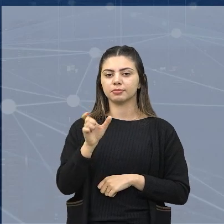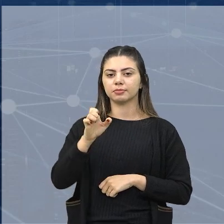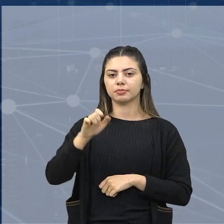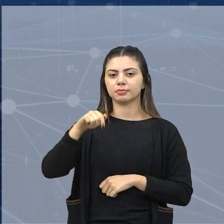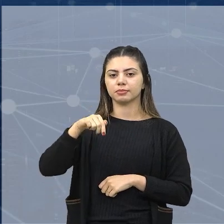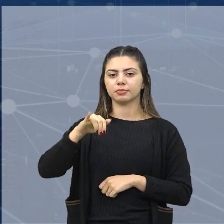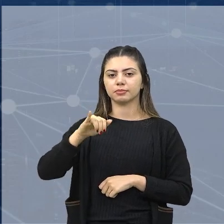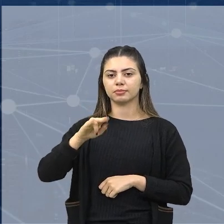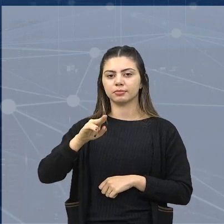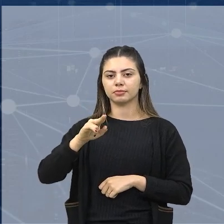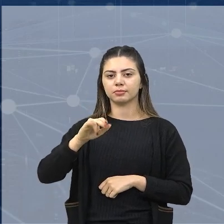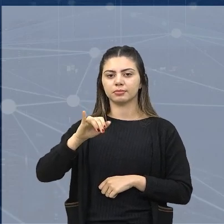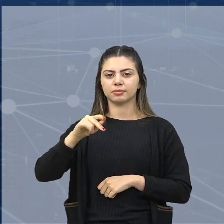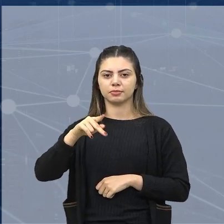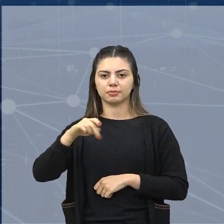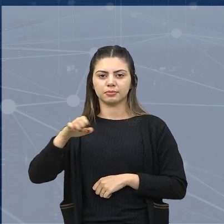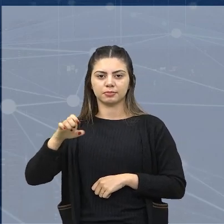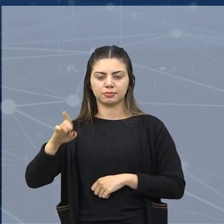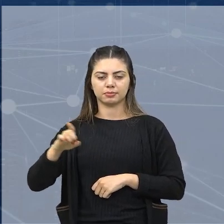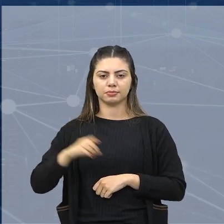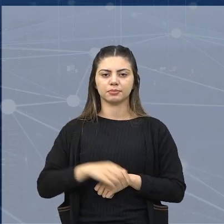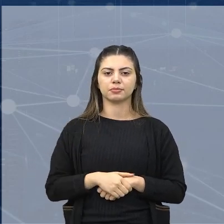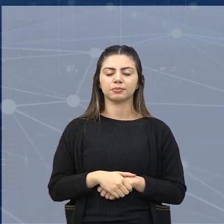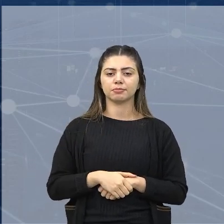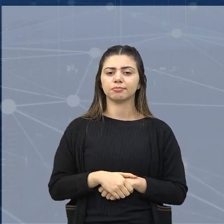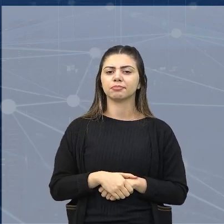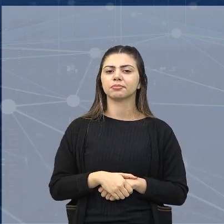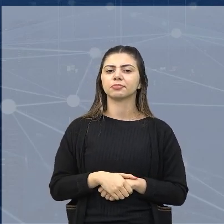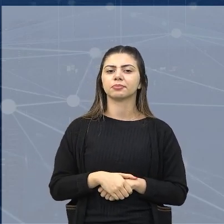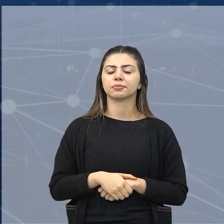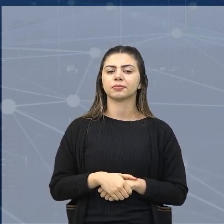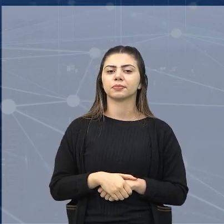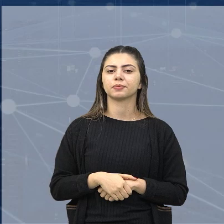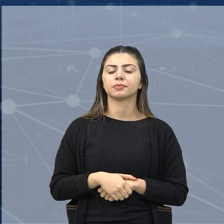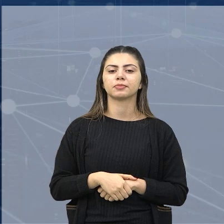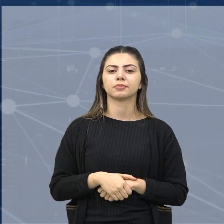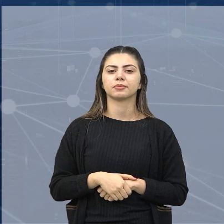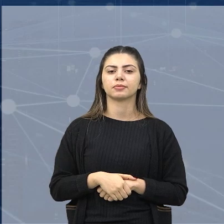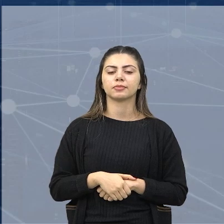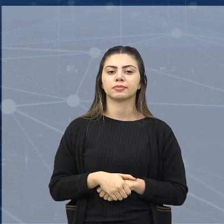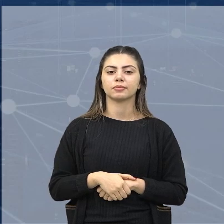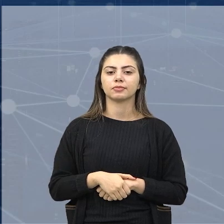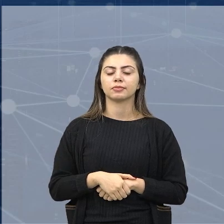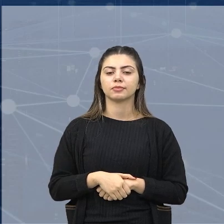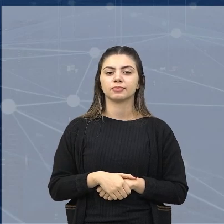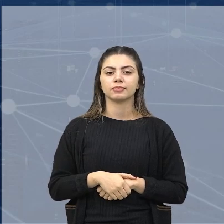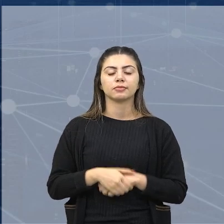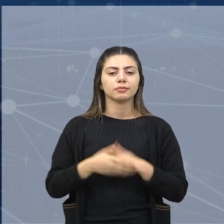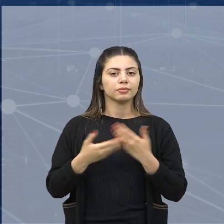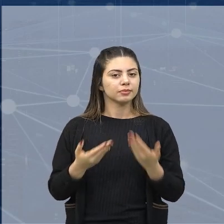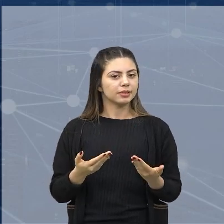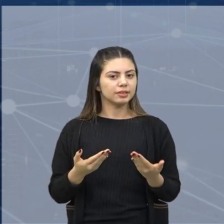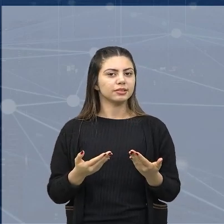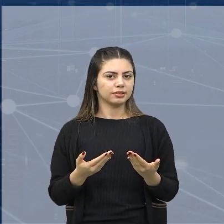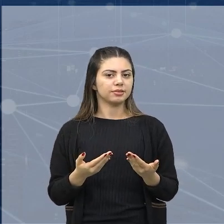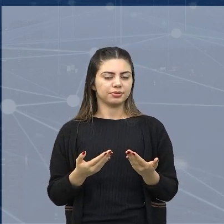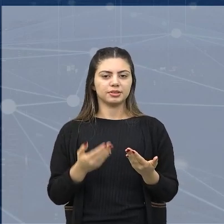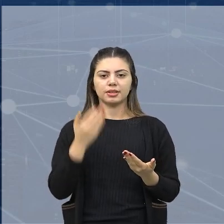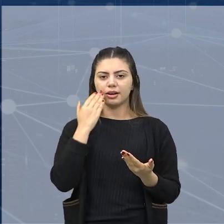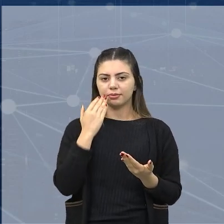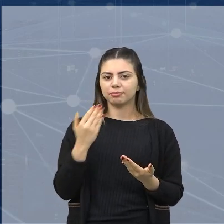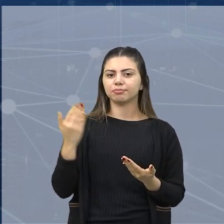with AI assistants. Esses assistentes, né, de inteligência artificial